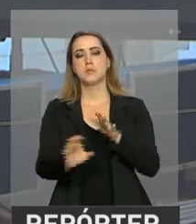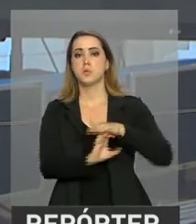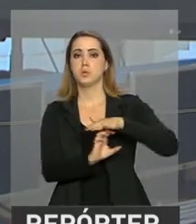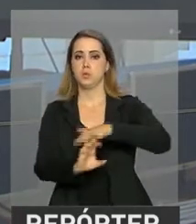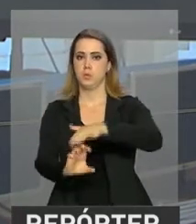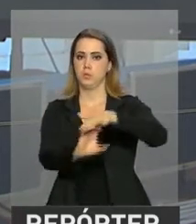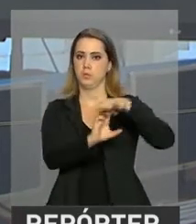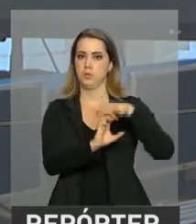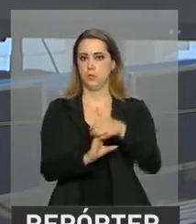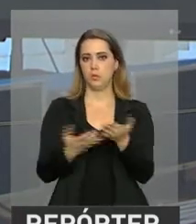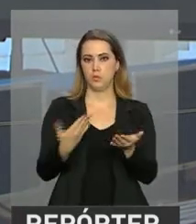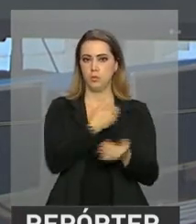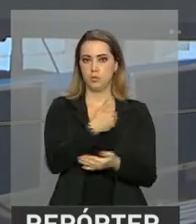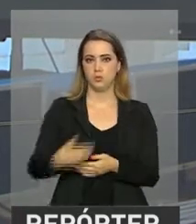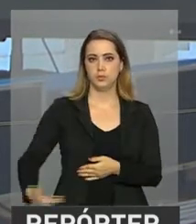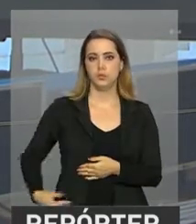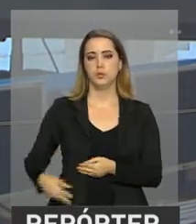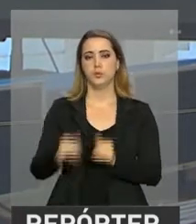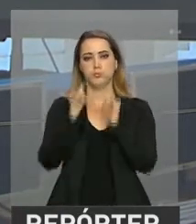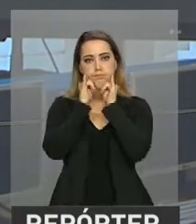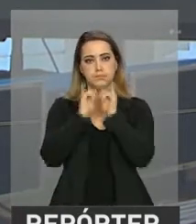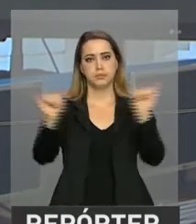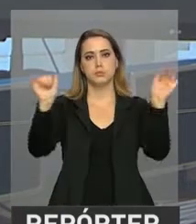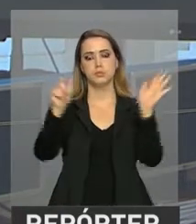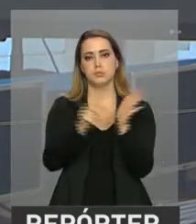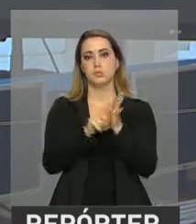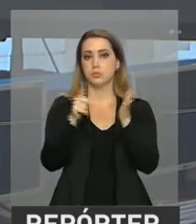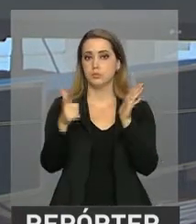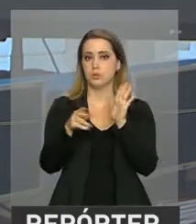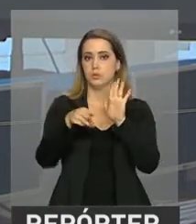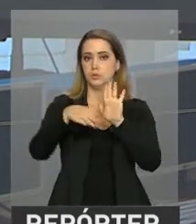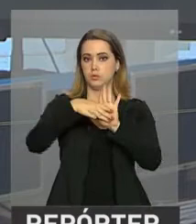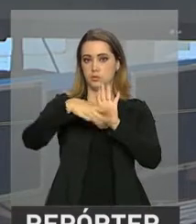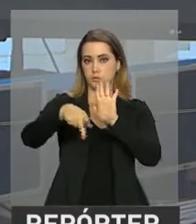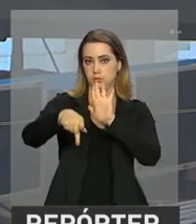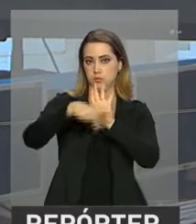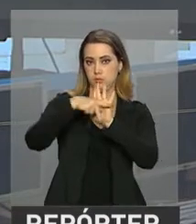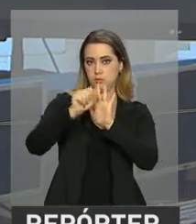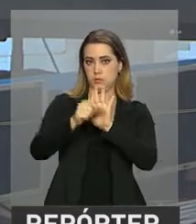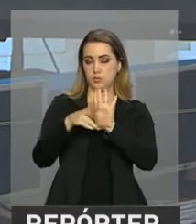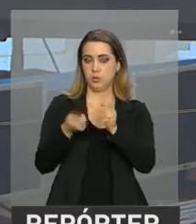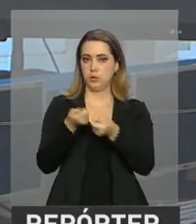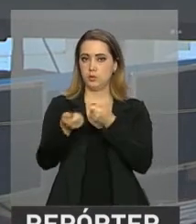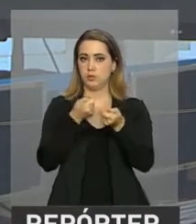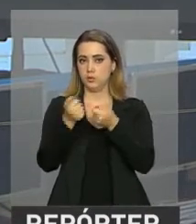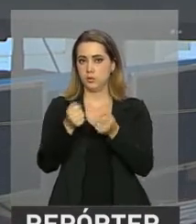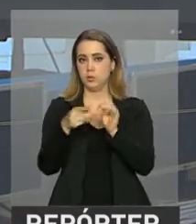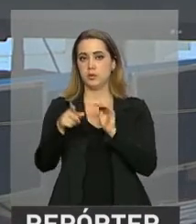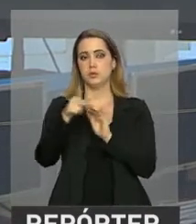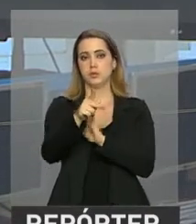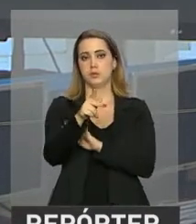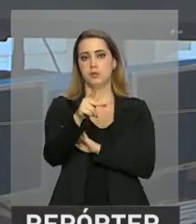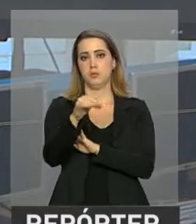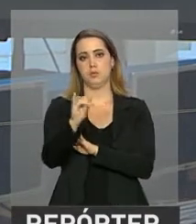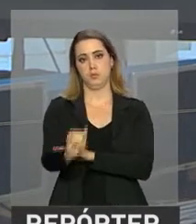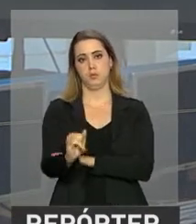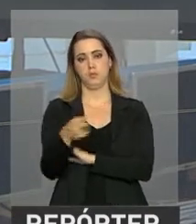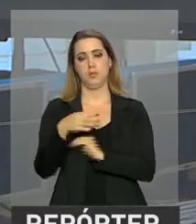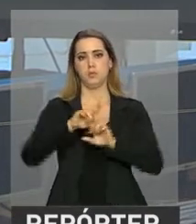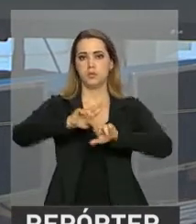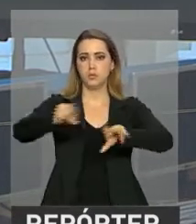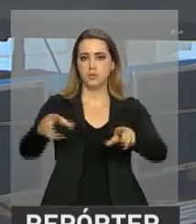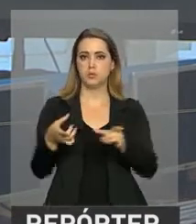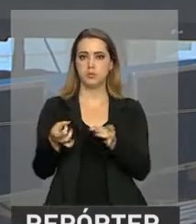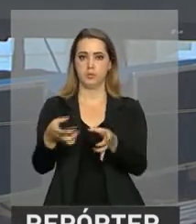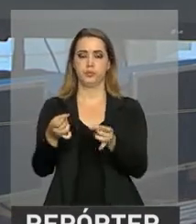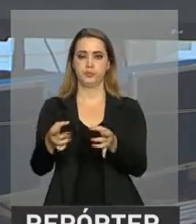publicou uma medida provisória a idéia é regulamentar o programa de parcerias e investimentos que prevê uma série de concessões de rodovias